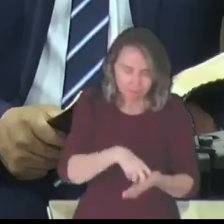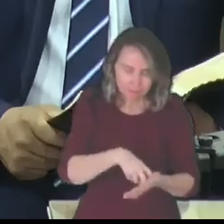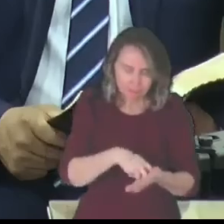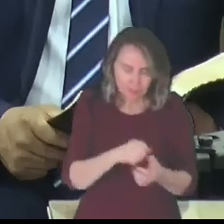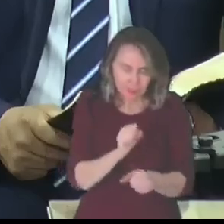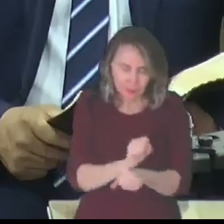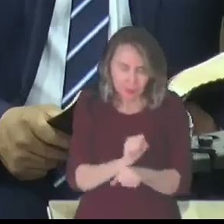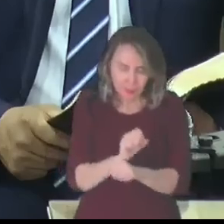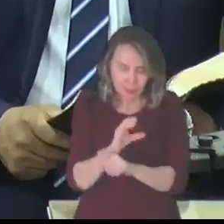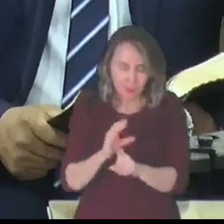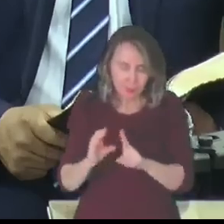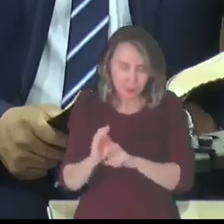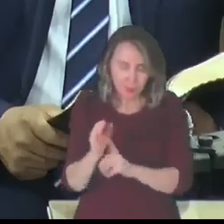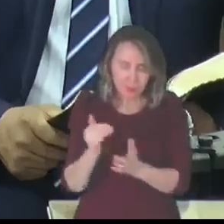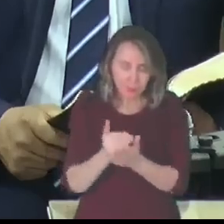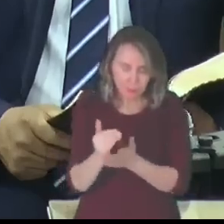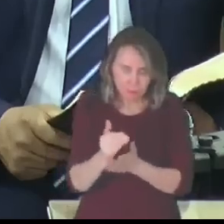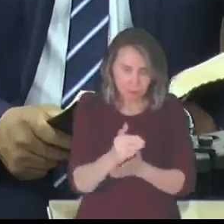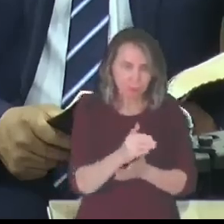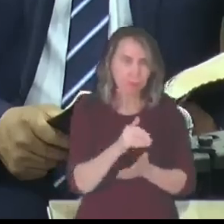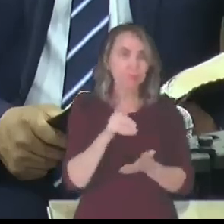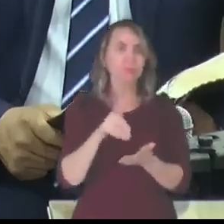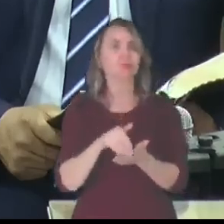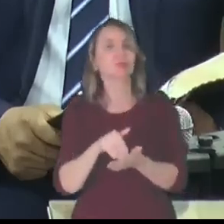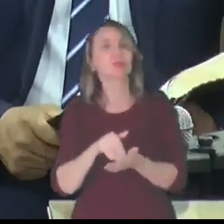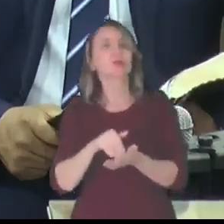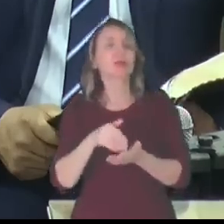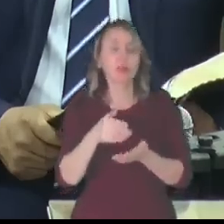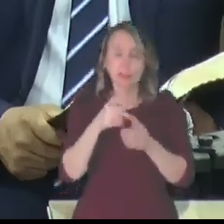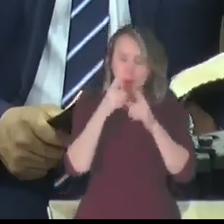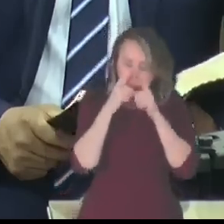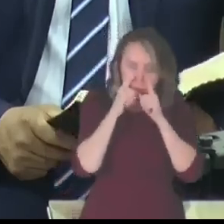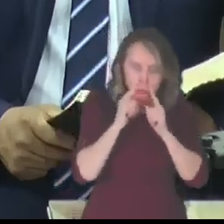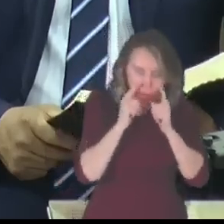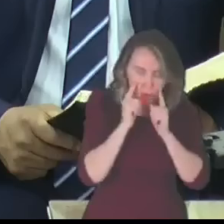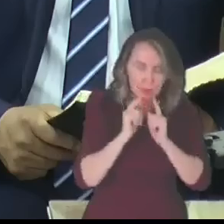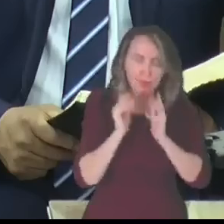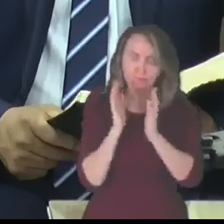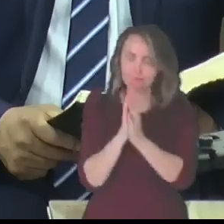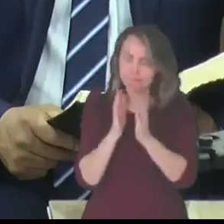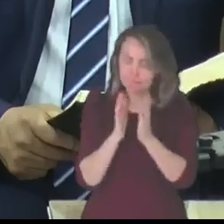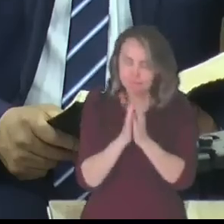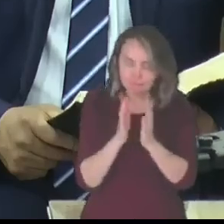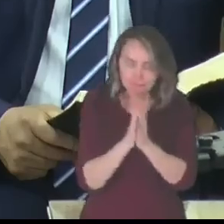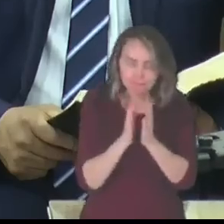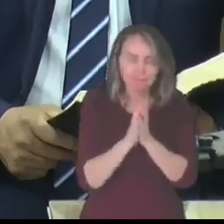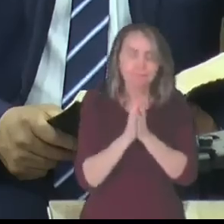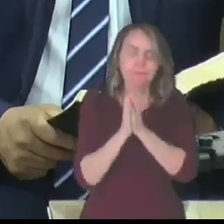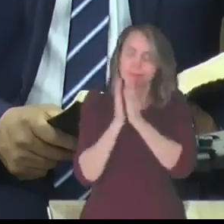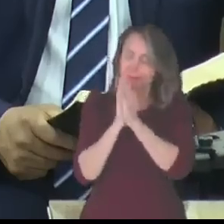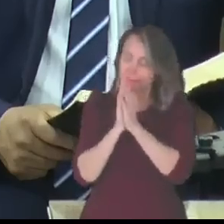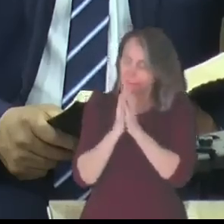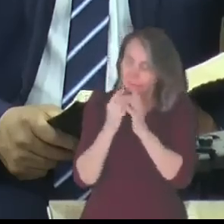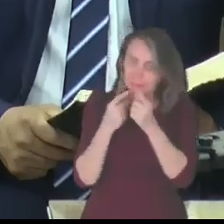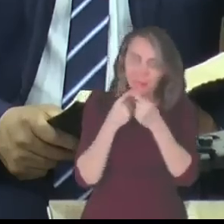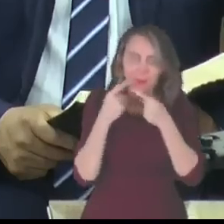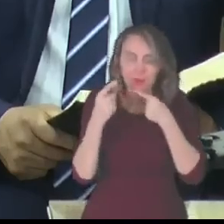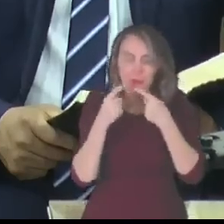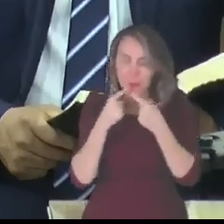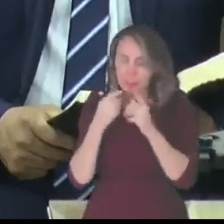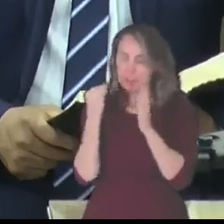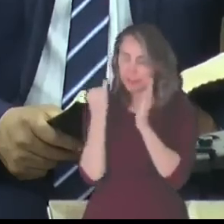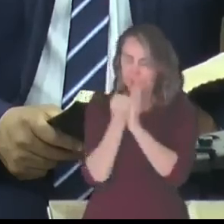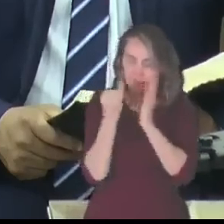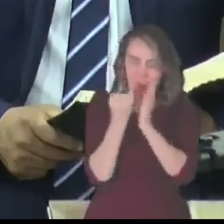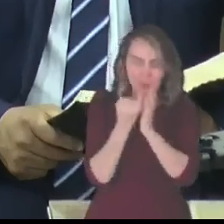o culto ficou falando com Deus orando a Deus chorando nos pés de Deus mandando mensagens para o céu intercedendo